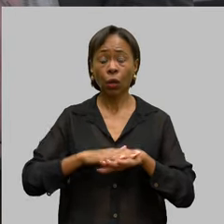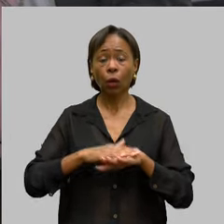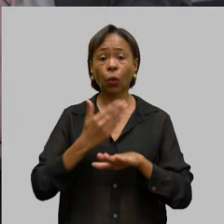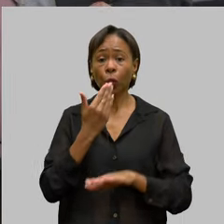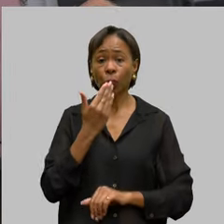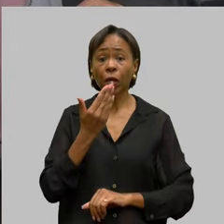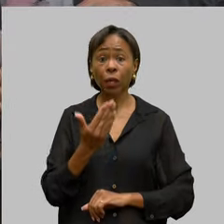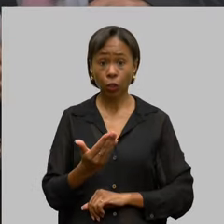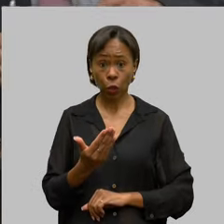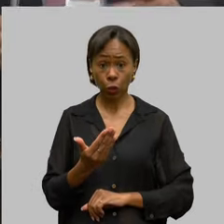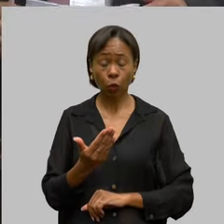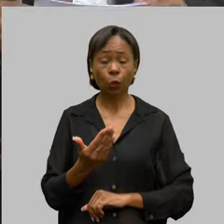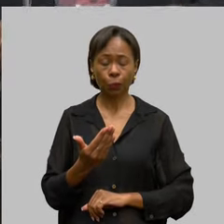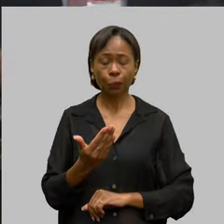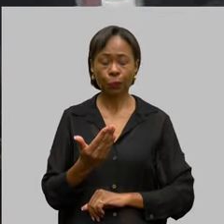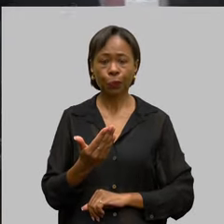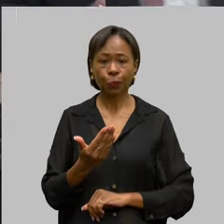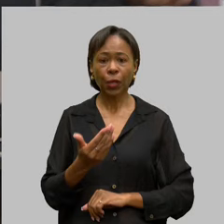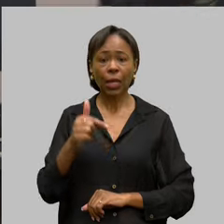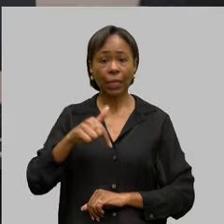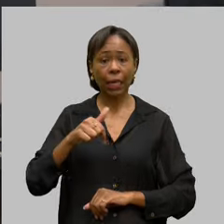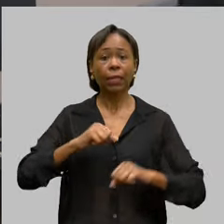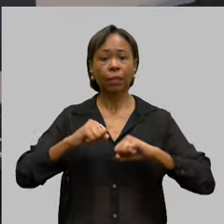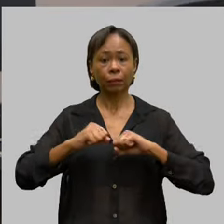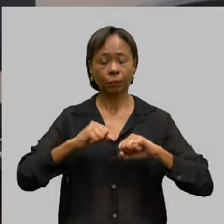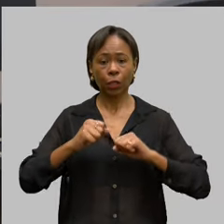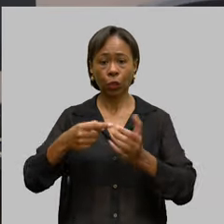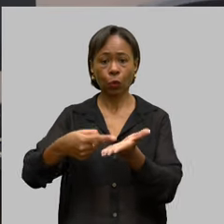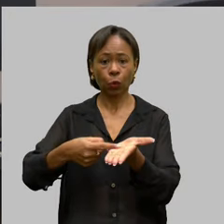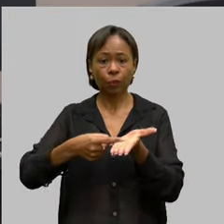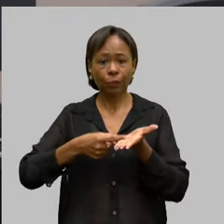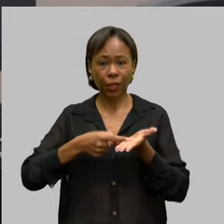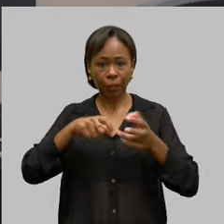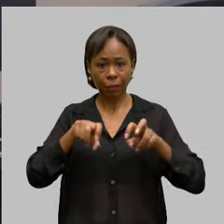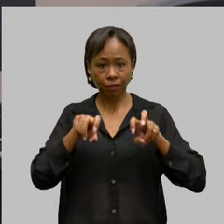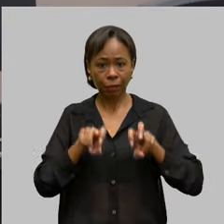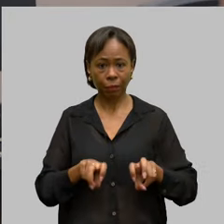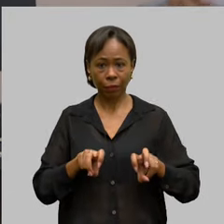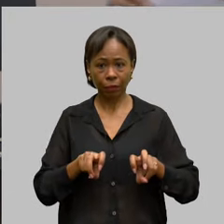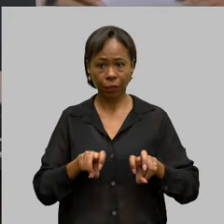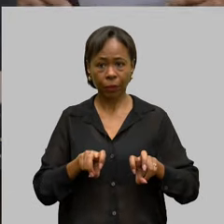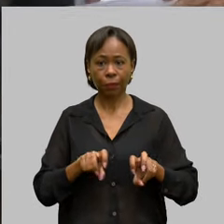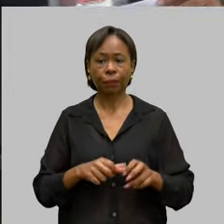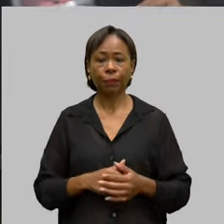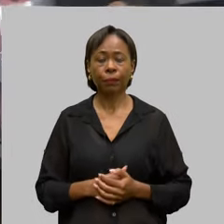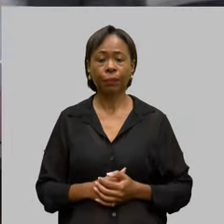esse debate convidamos a tomar assento à mesa os seguintes